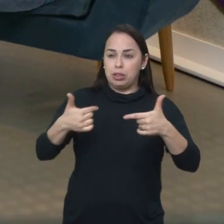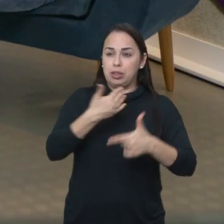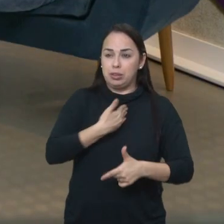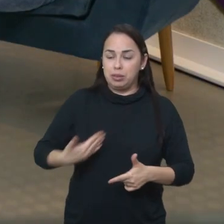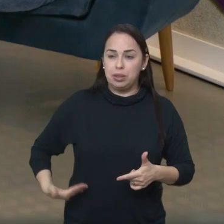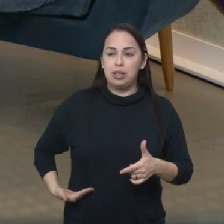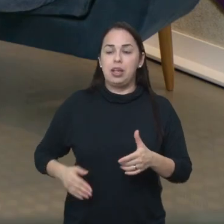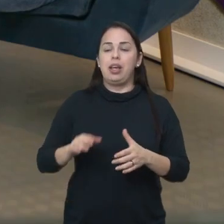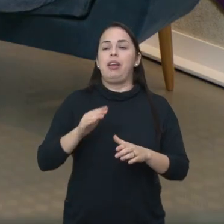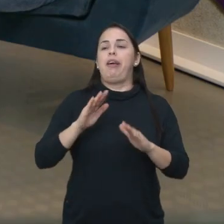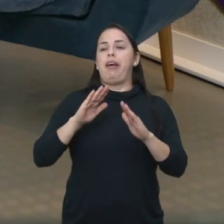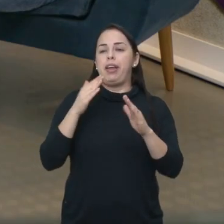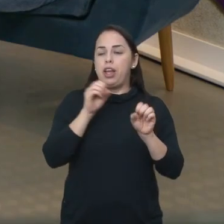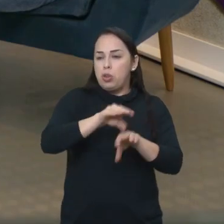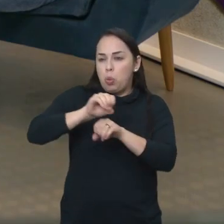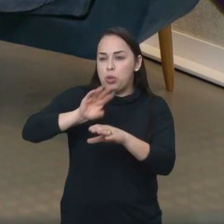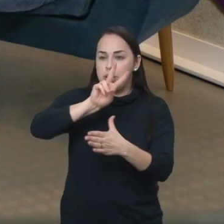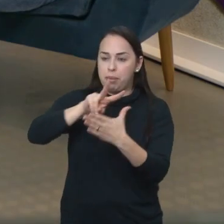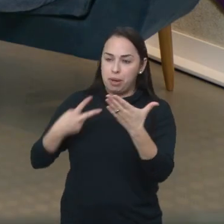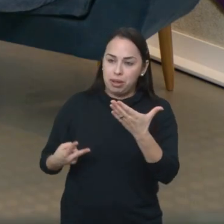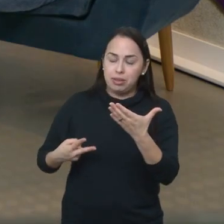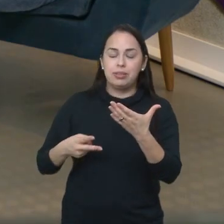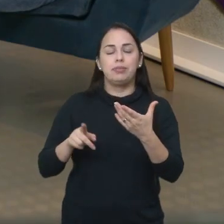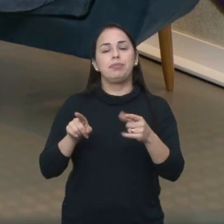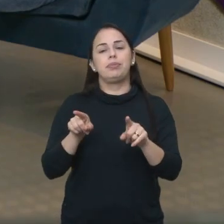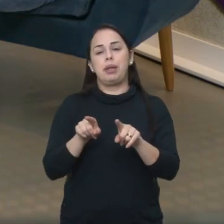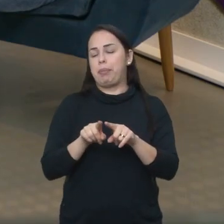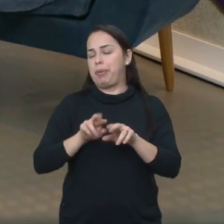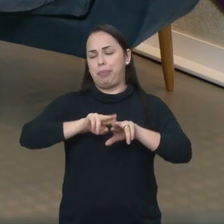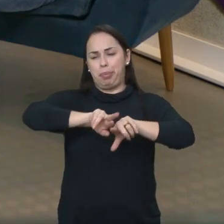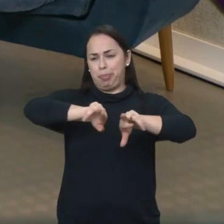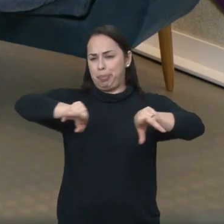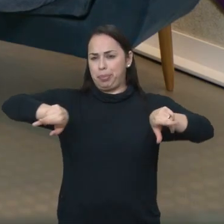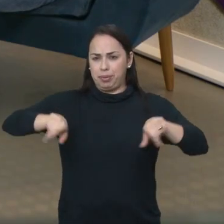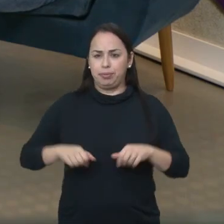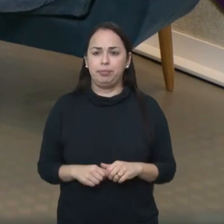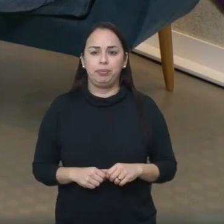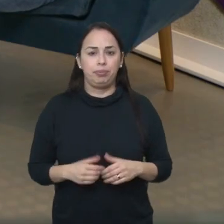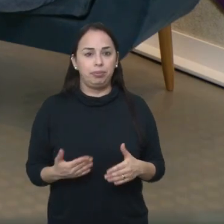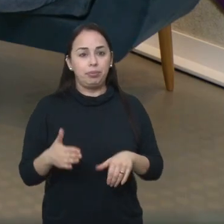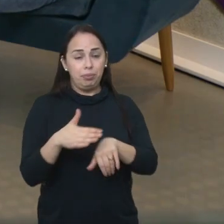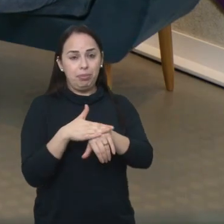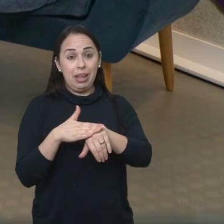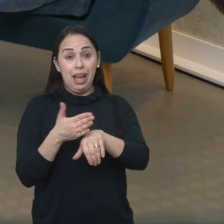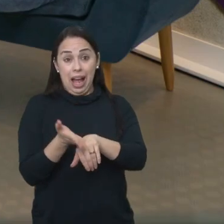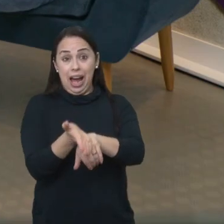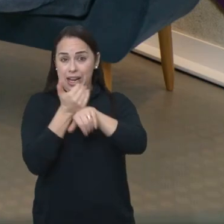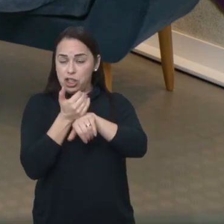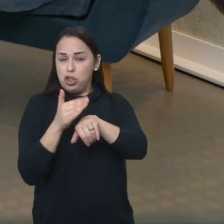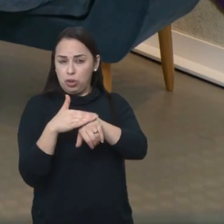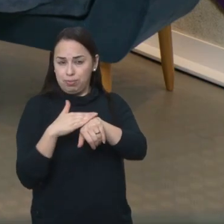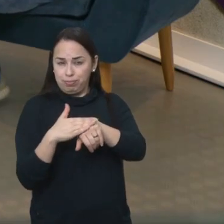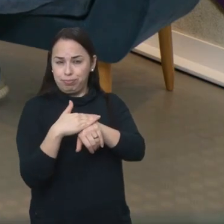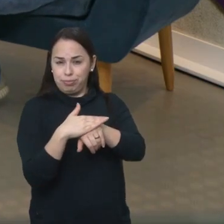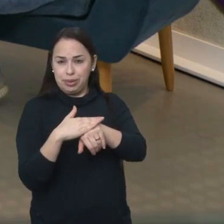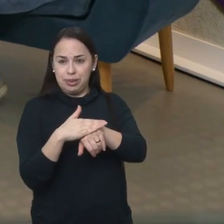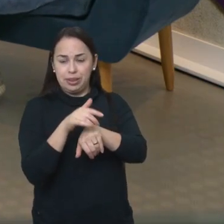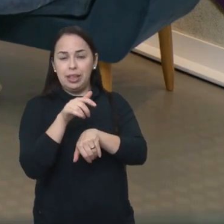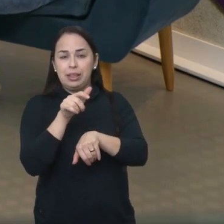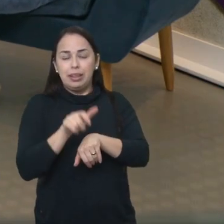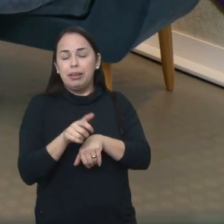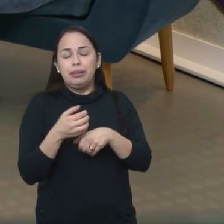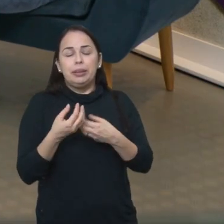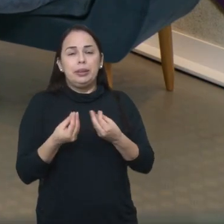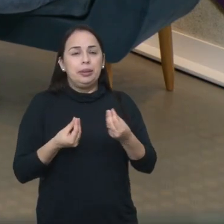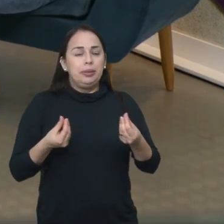públicas, educação bilíngue, na perspectiva bilíngue e por aí vai. A gente estava conversando aqui antes do programa começar, né, Aline, que